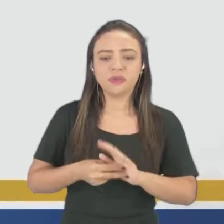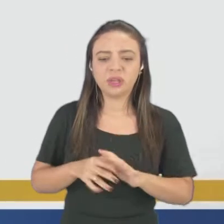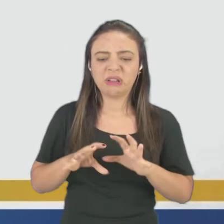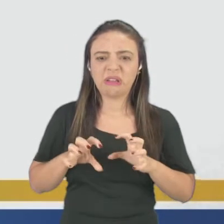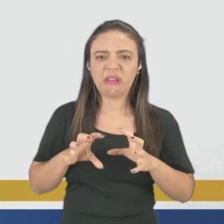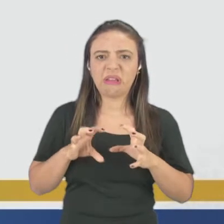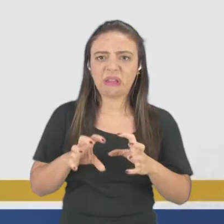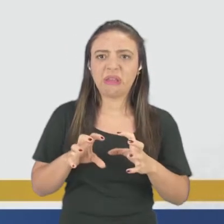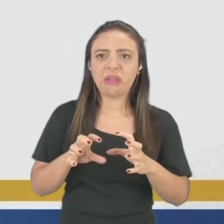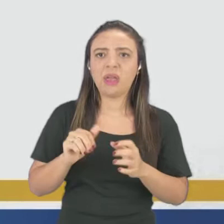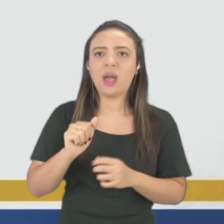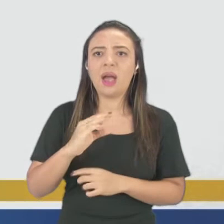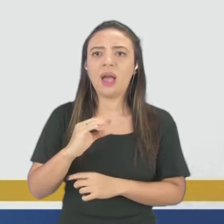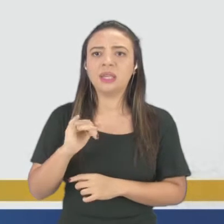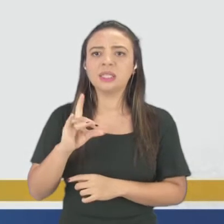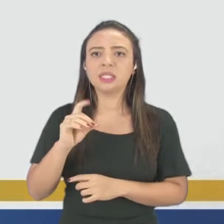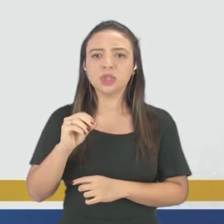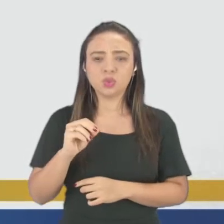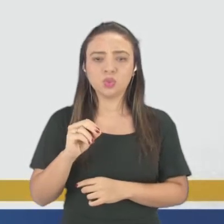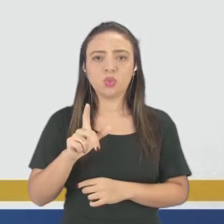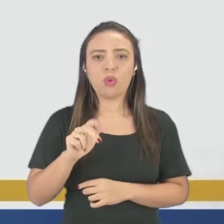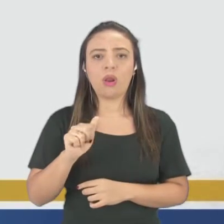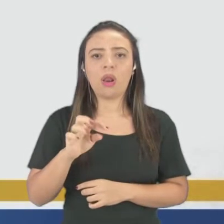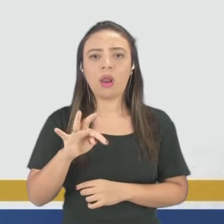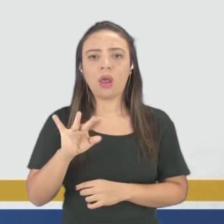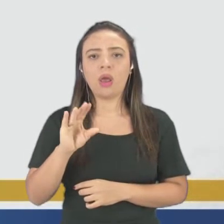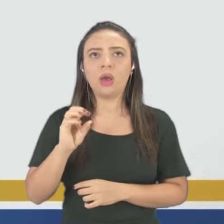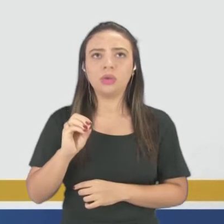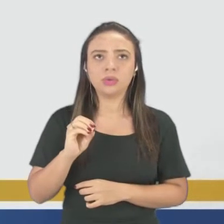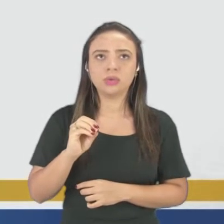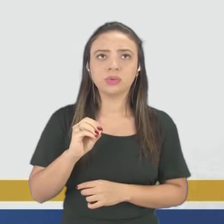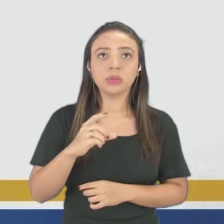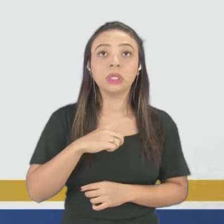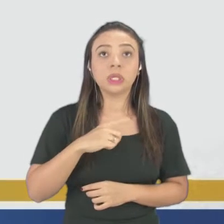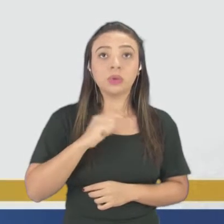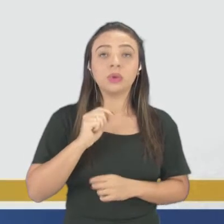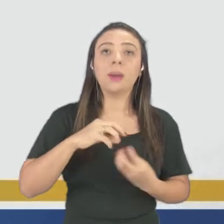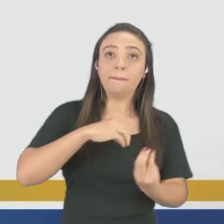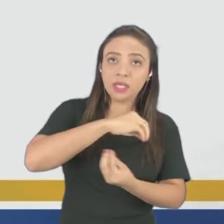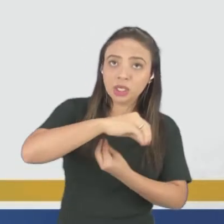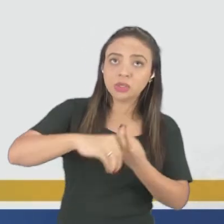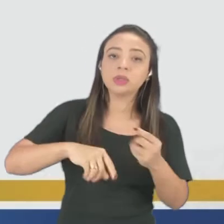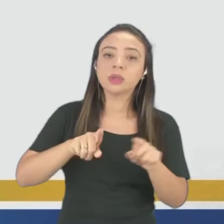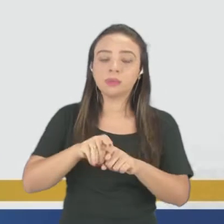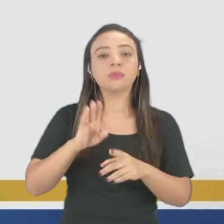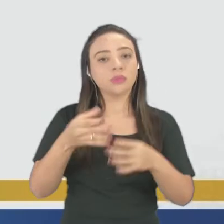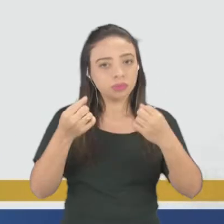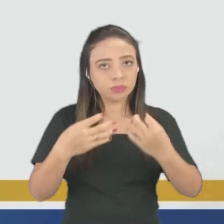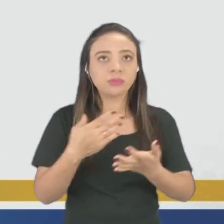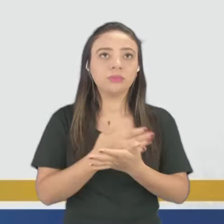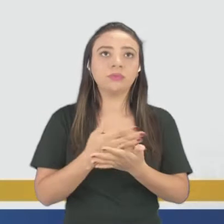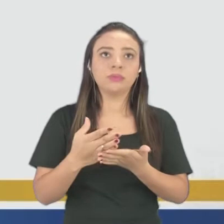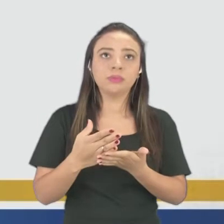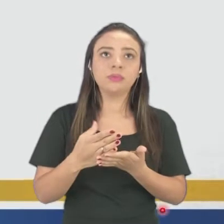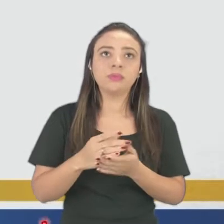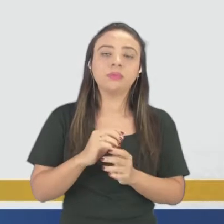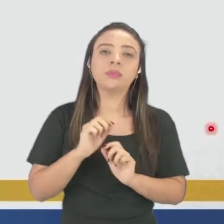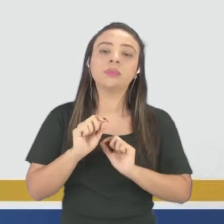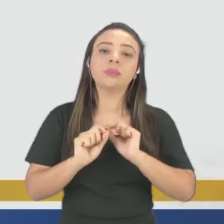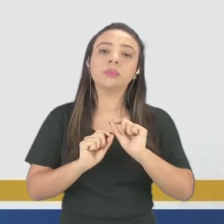ácido láctico lático tá é um composto orgânico de função mista é o que eu disse lá no início tá